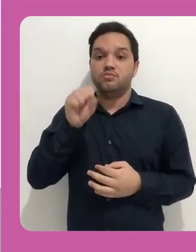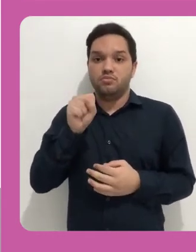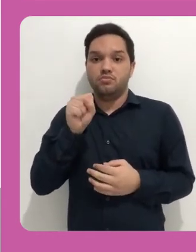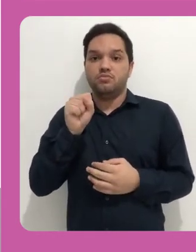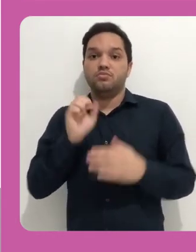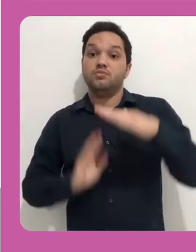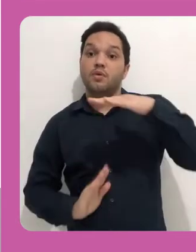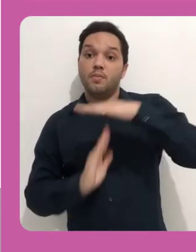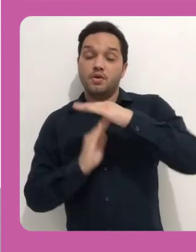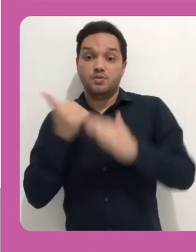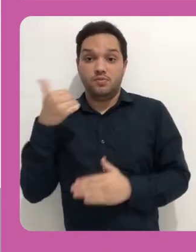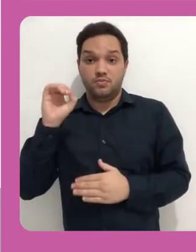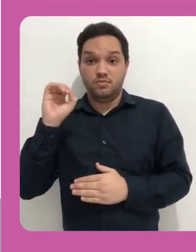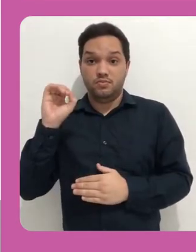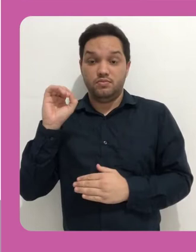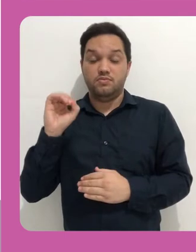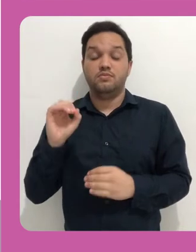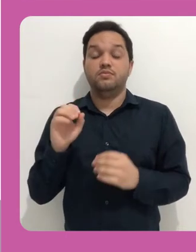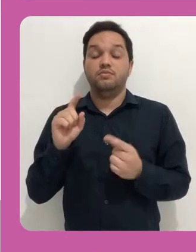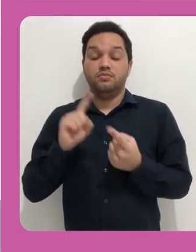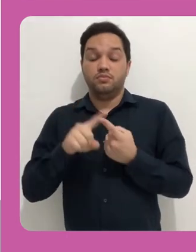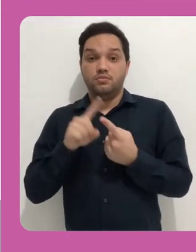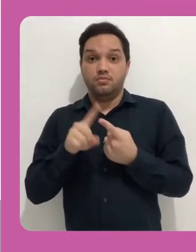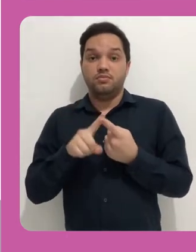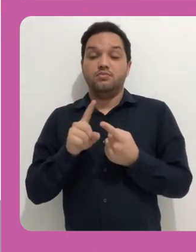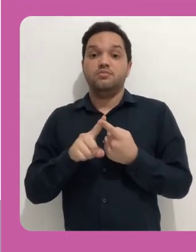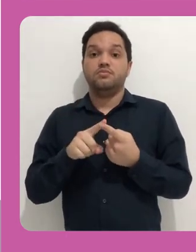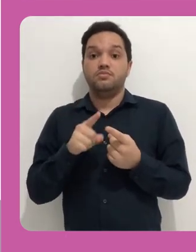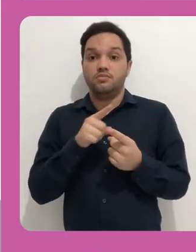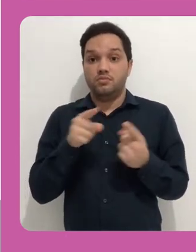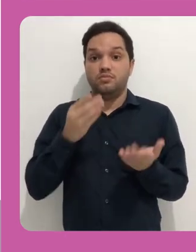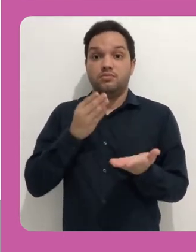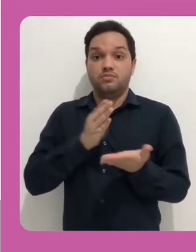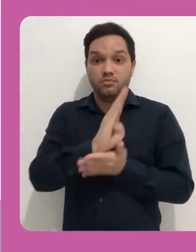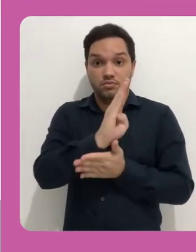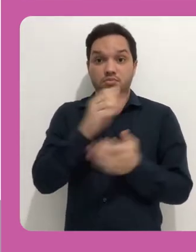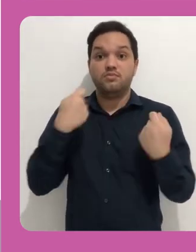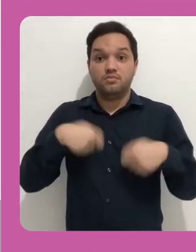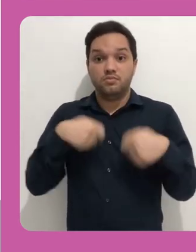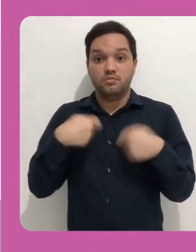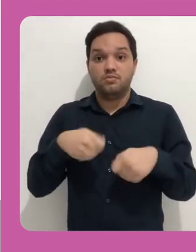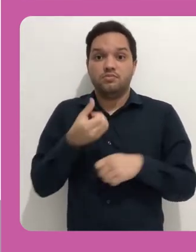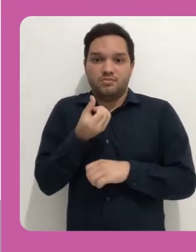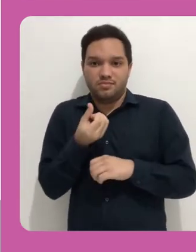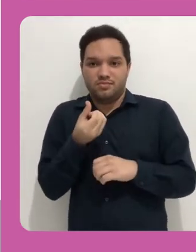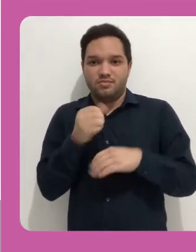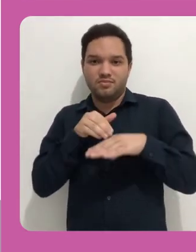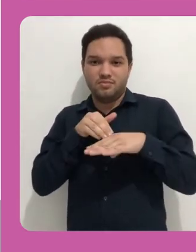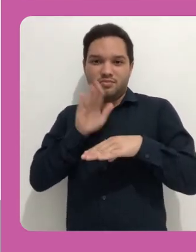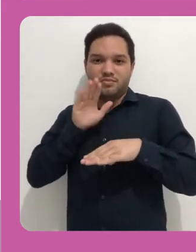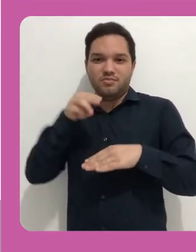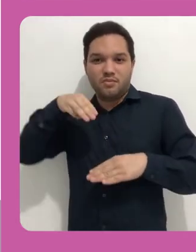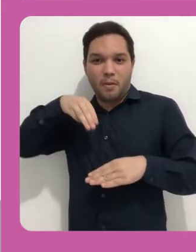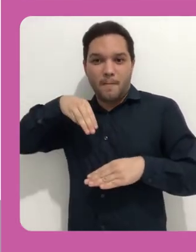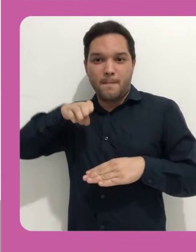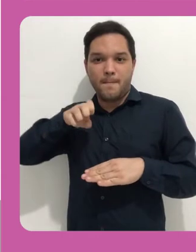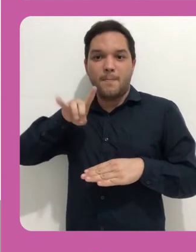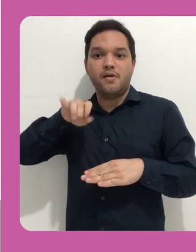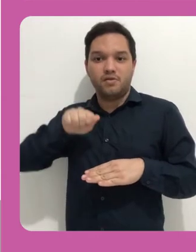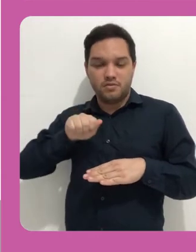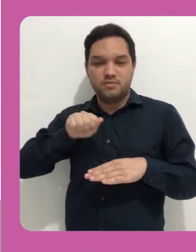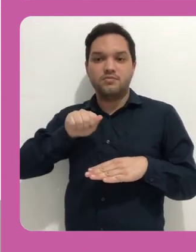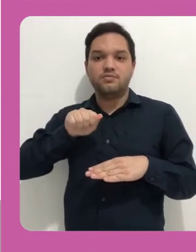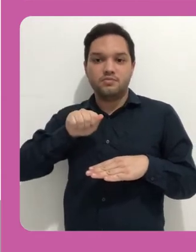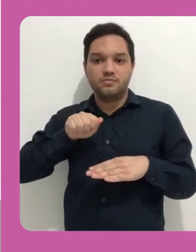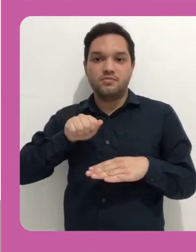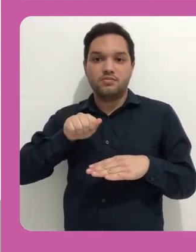para ele estar aprovado, ele precisa tirar 6, né? Porque isso faz com que o seu livro de notas fique vermelho ou